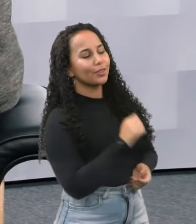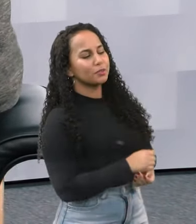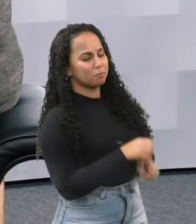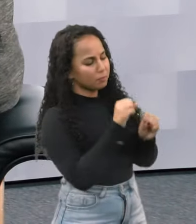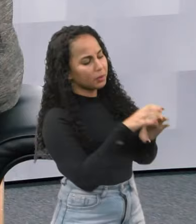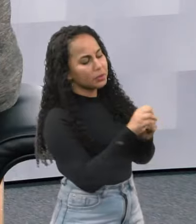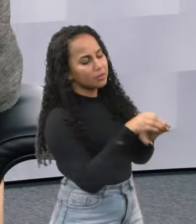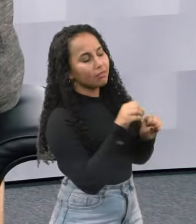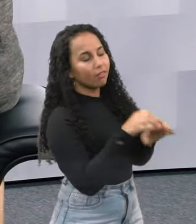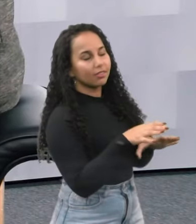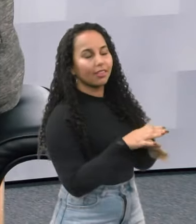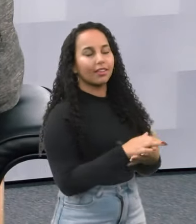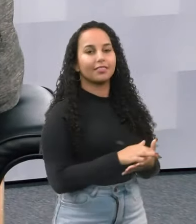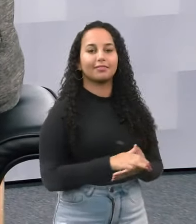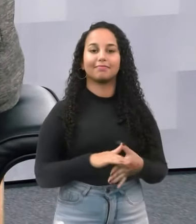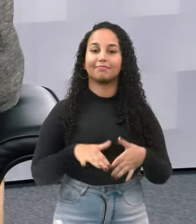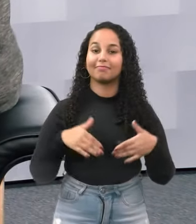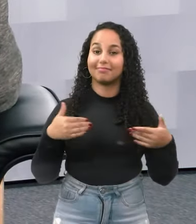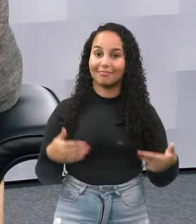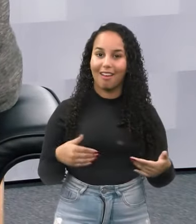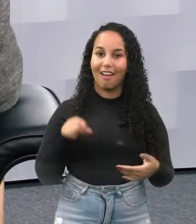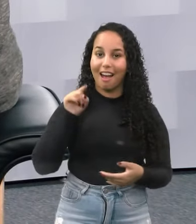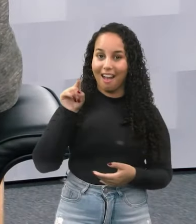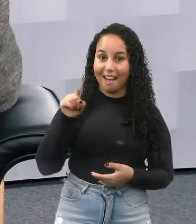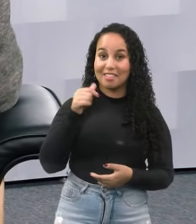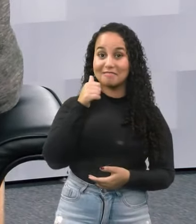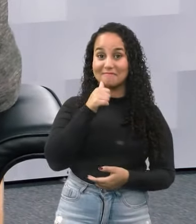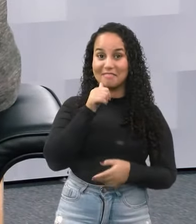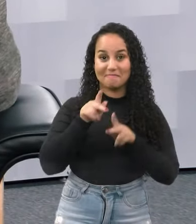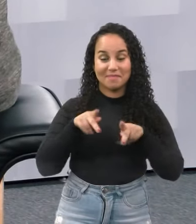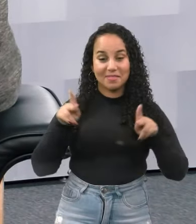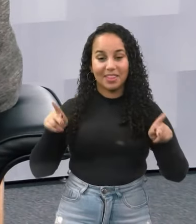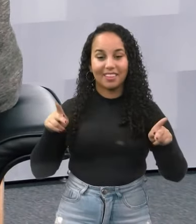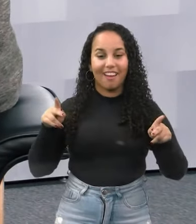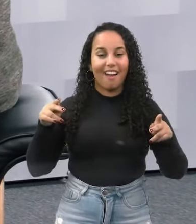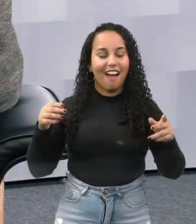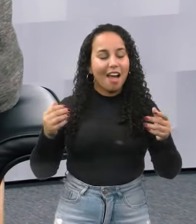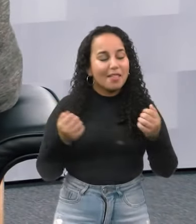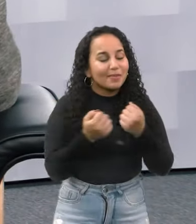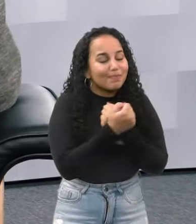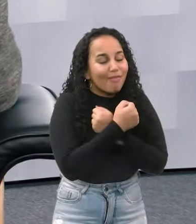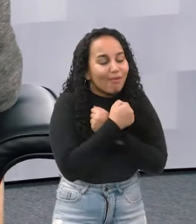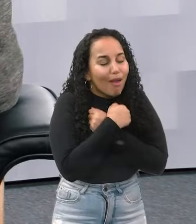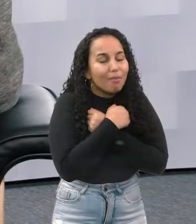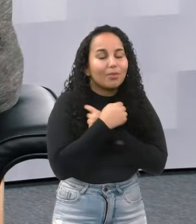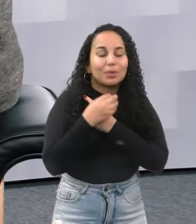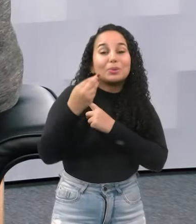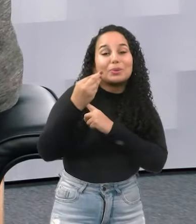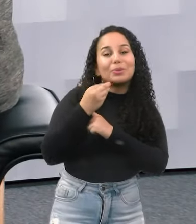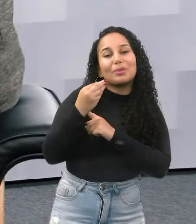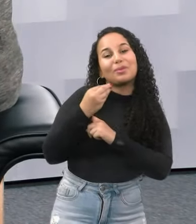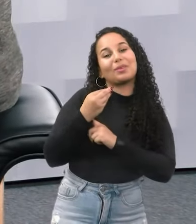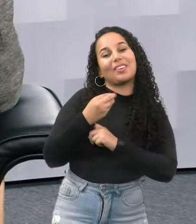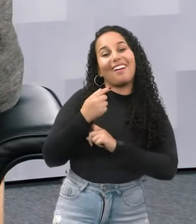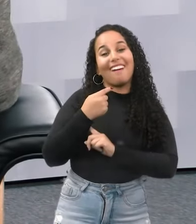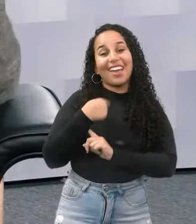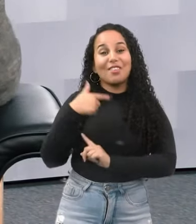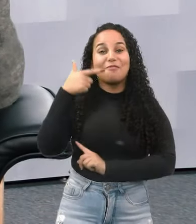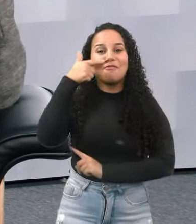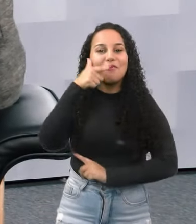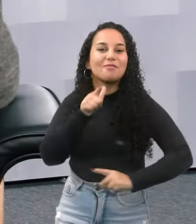você, eu vou te ensinar. E esta professora me abraçou, cuidou